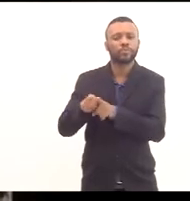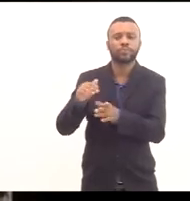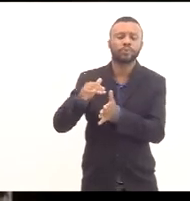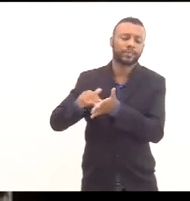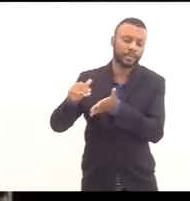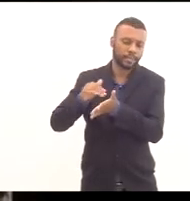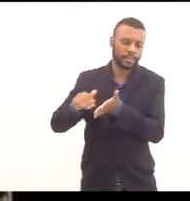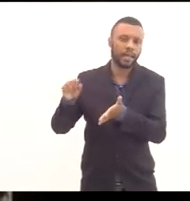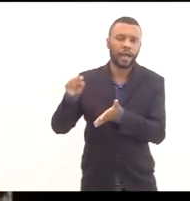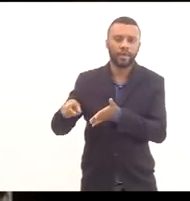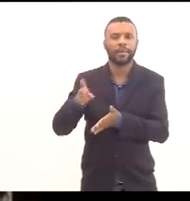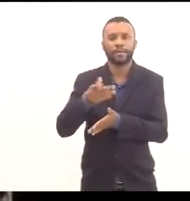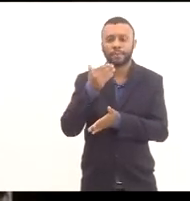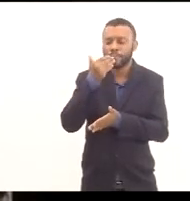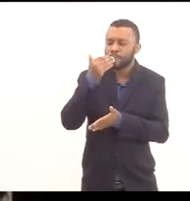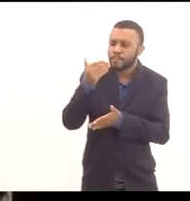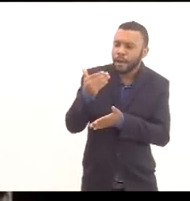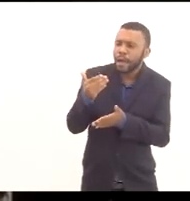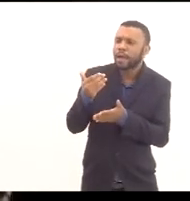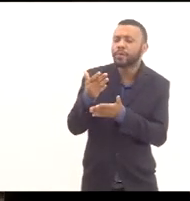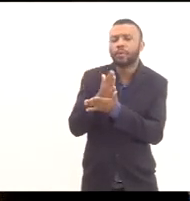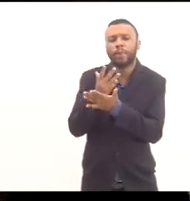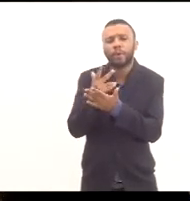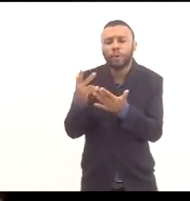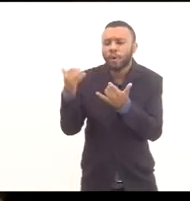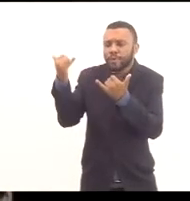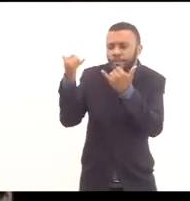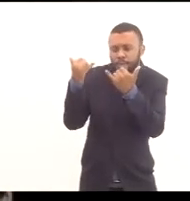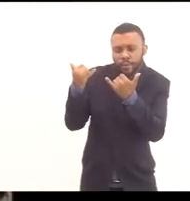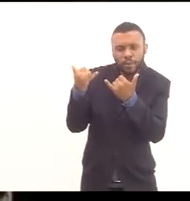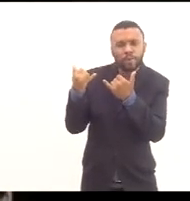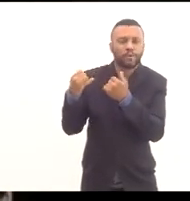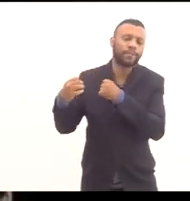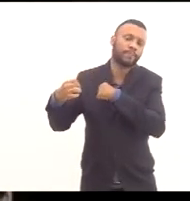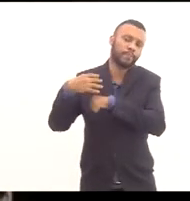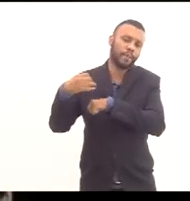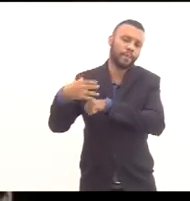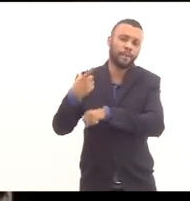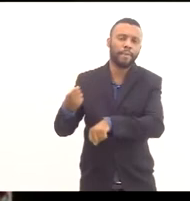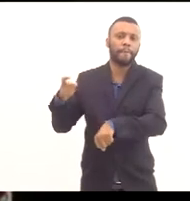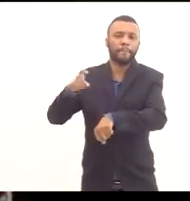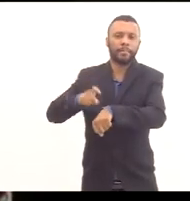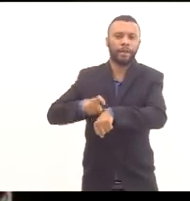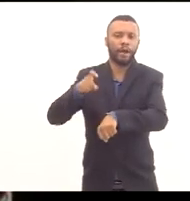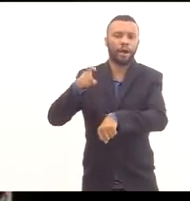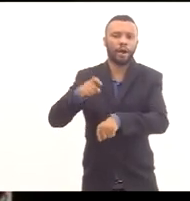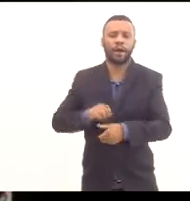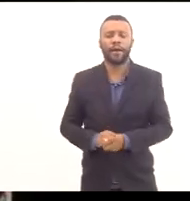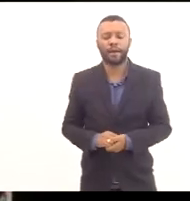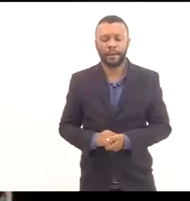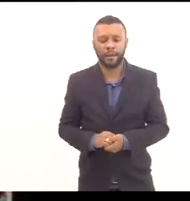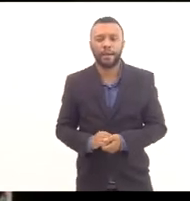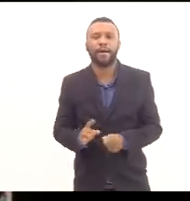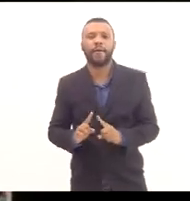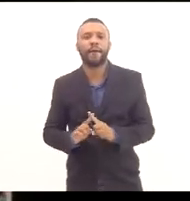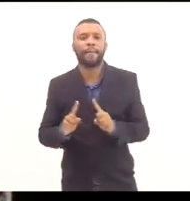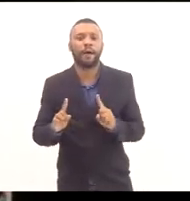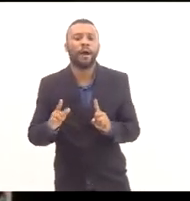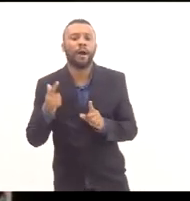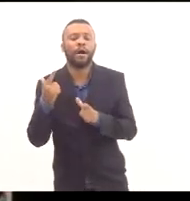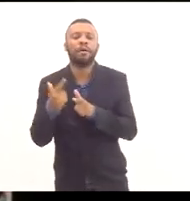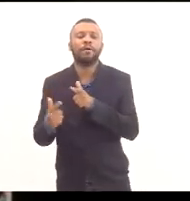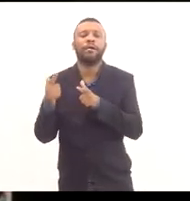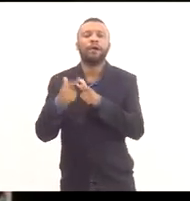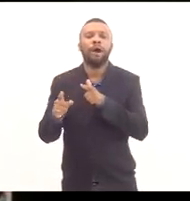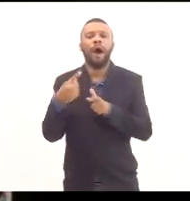sempre que eu preciso de algum tipo de informação ele me passa mas o problema é que a gente